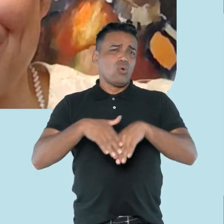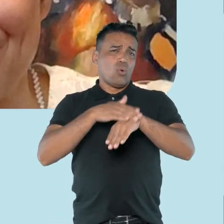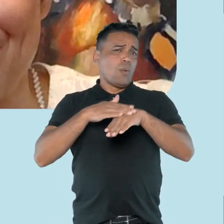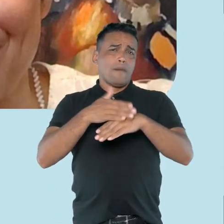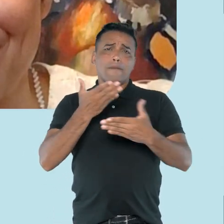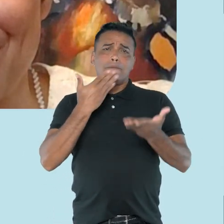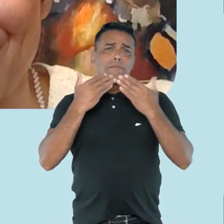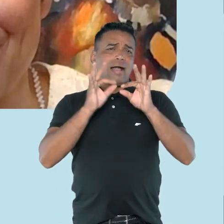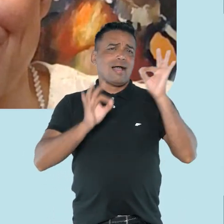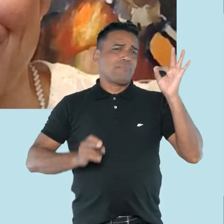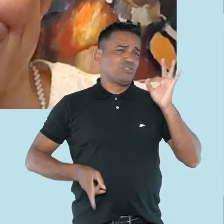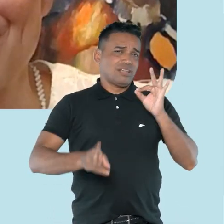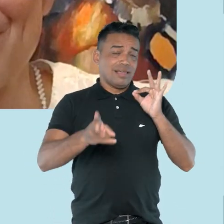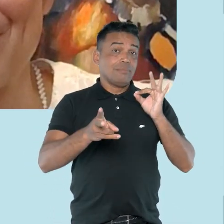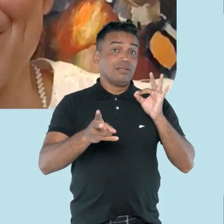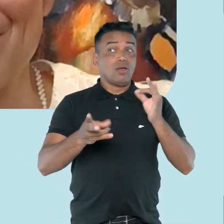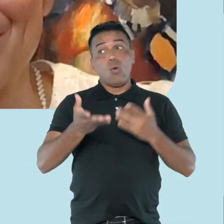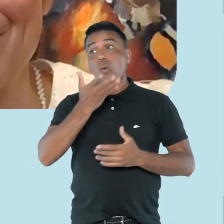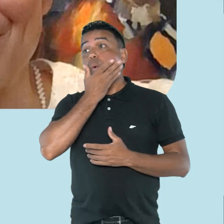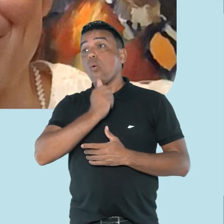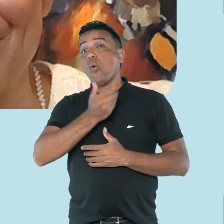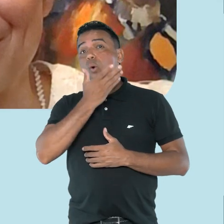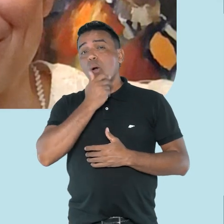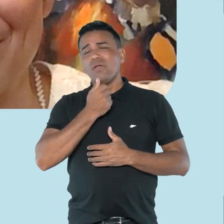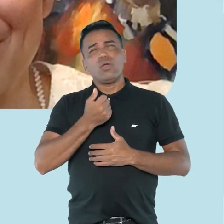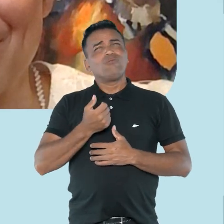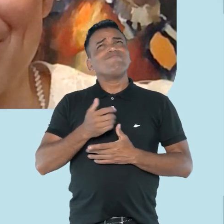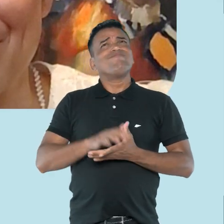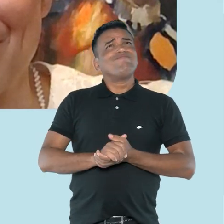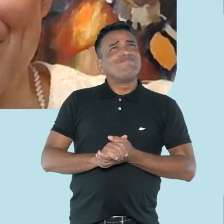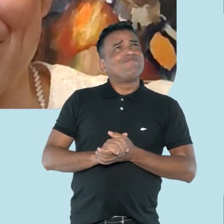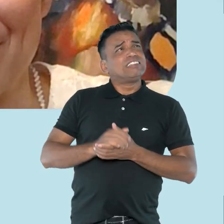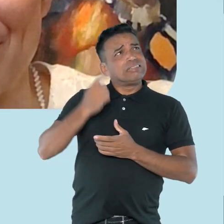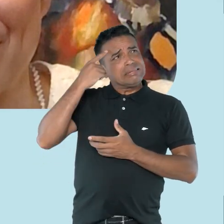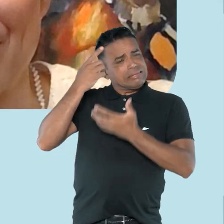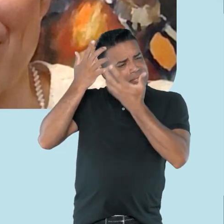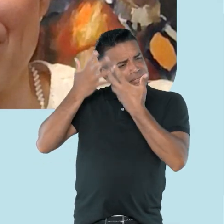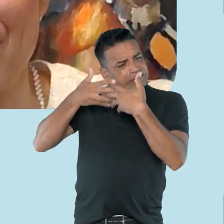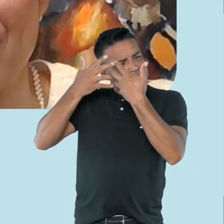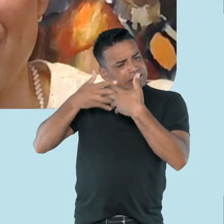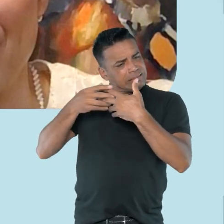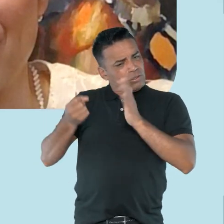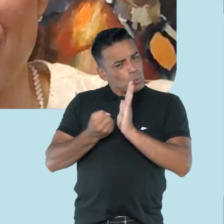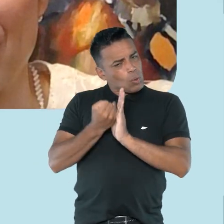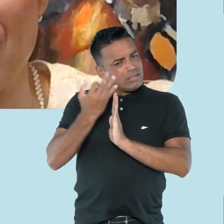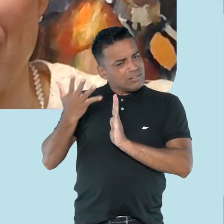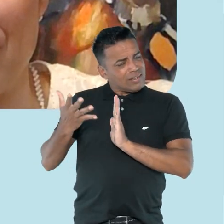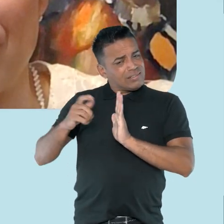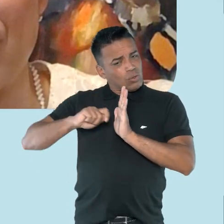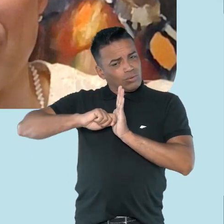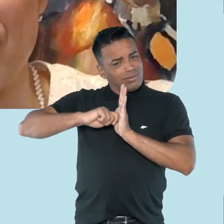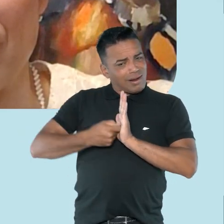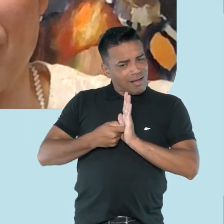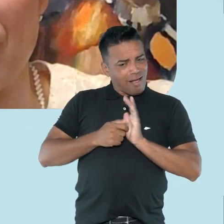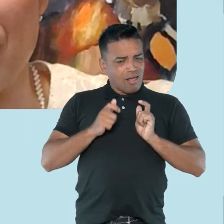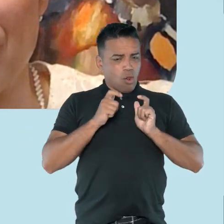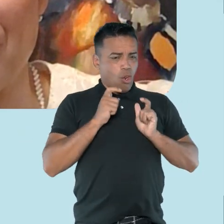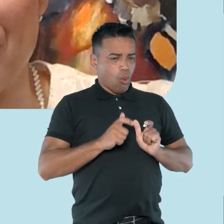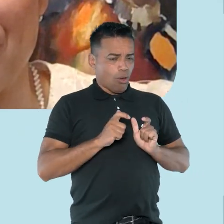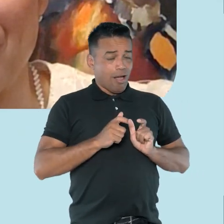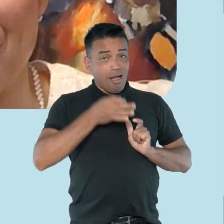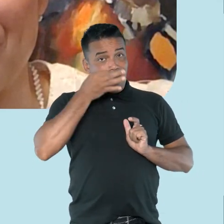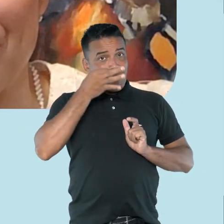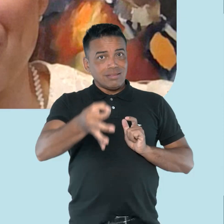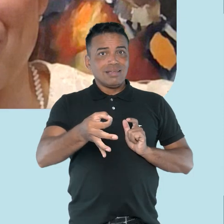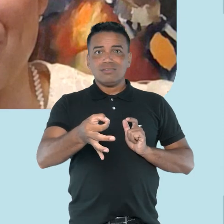isso nessa conversa, nesse sempre um papo, como homem, me perguntei muito por quantas vezes eu estive trancado